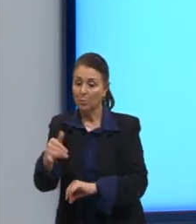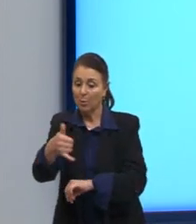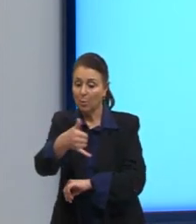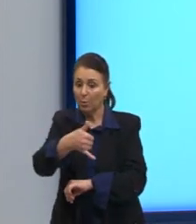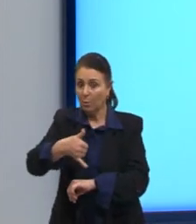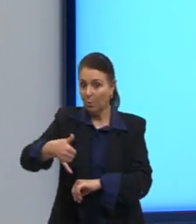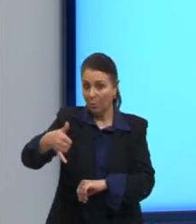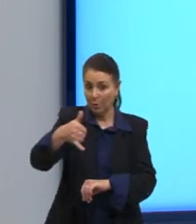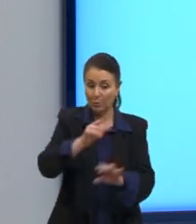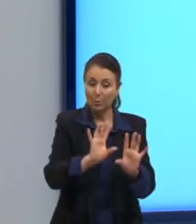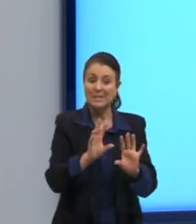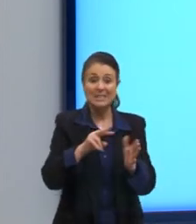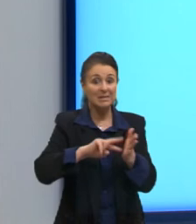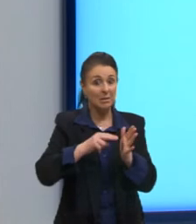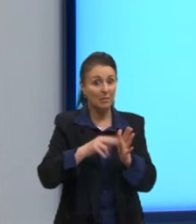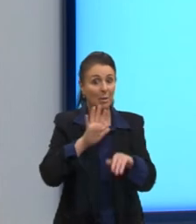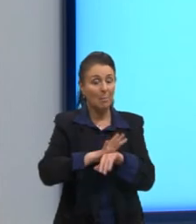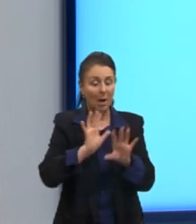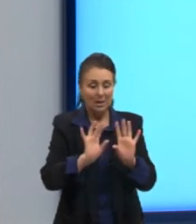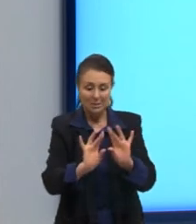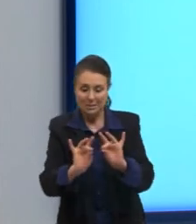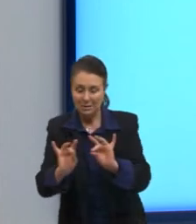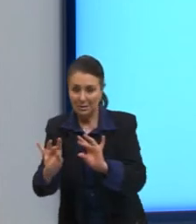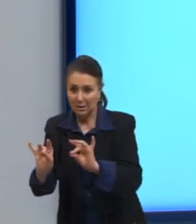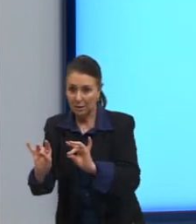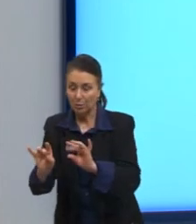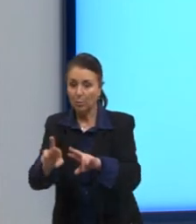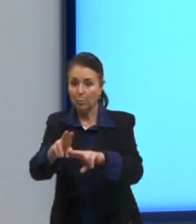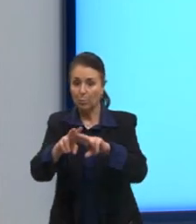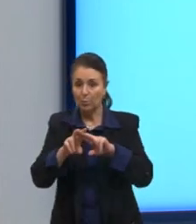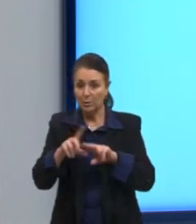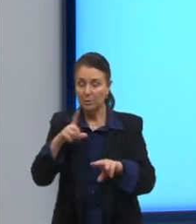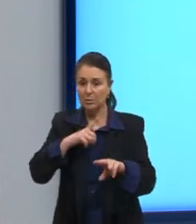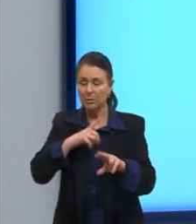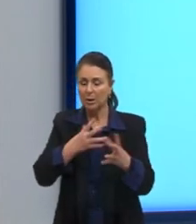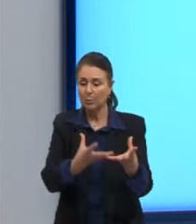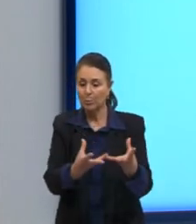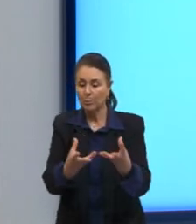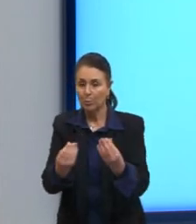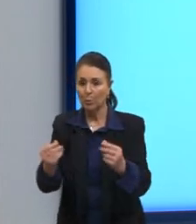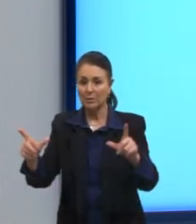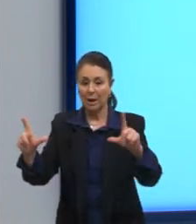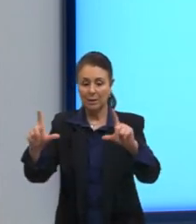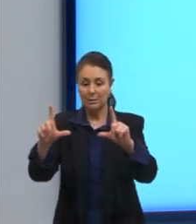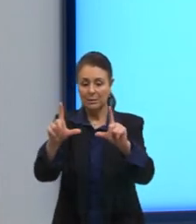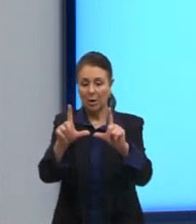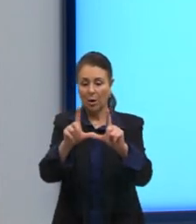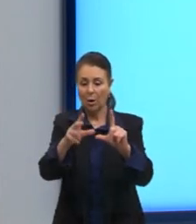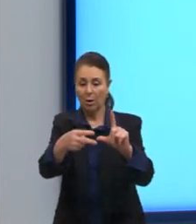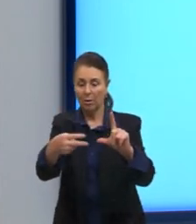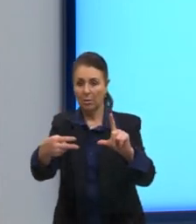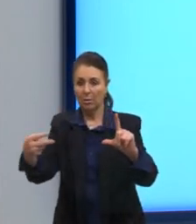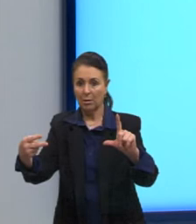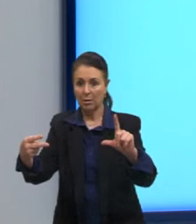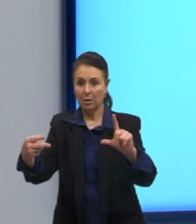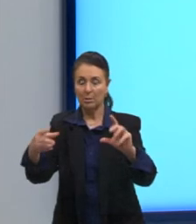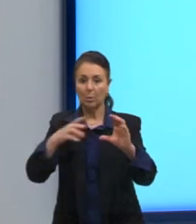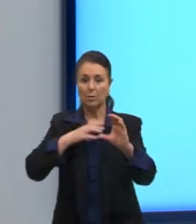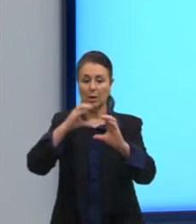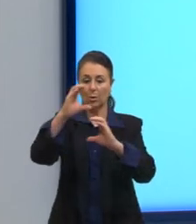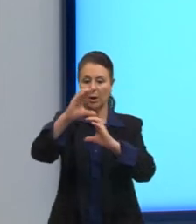é para líquido que em razão dessa presença de muitas insaturações eles têm cadeias muito longas